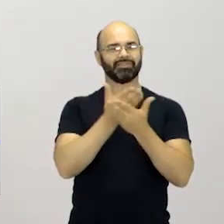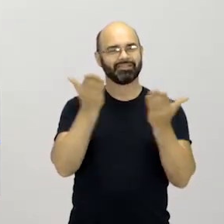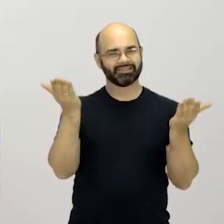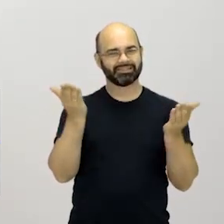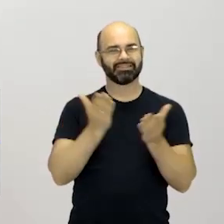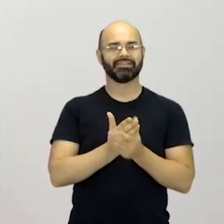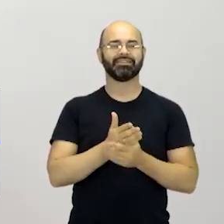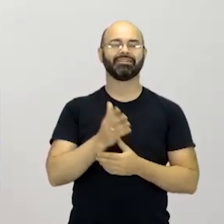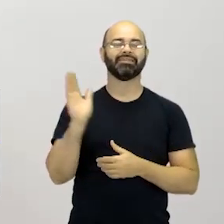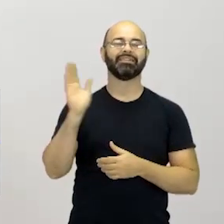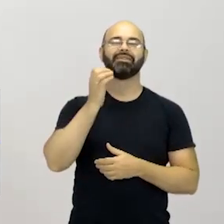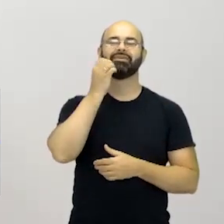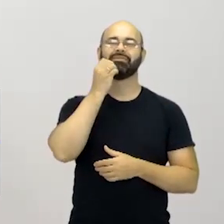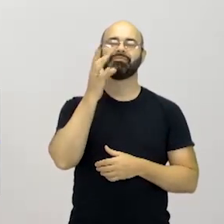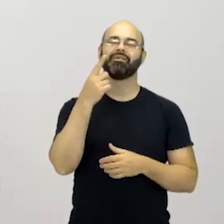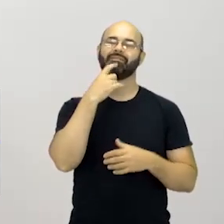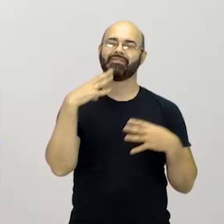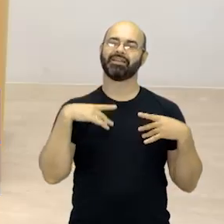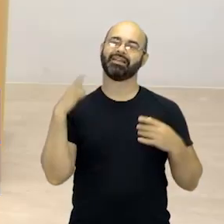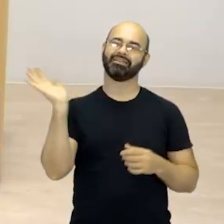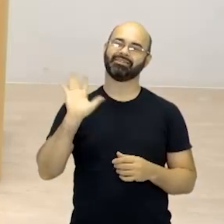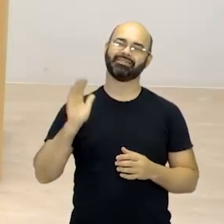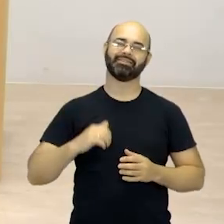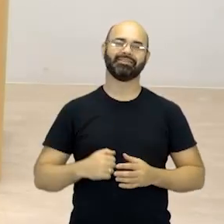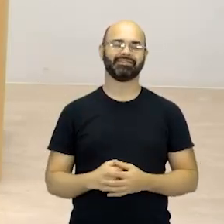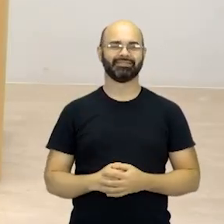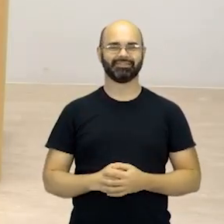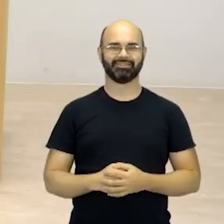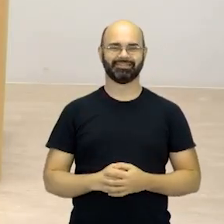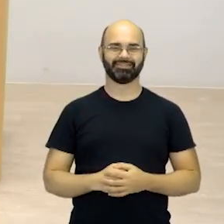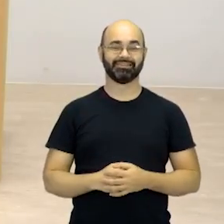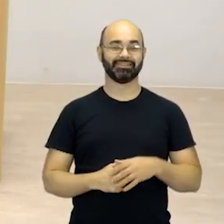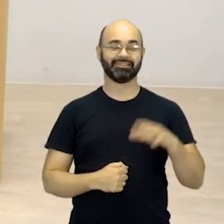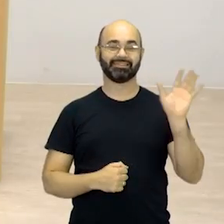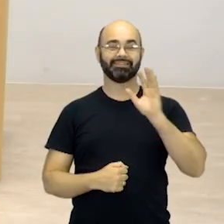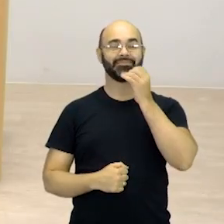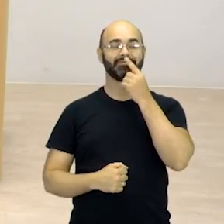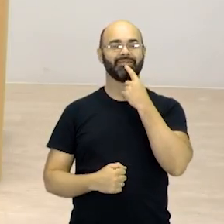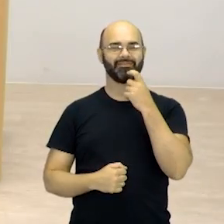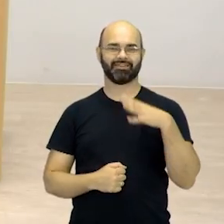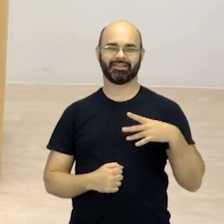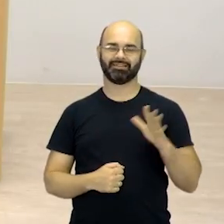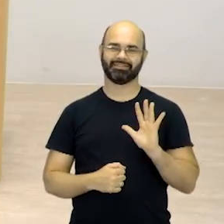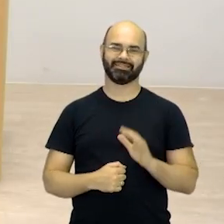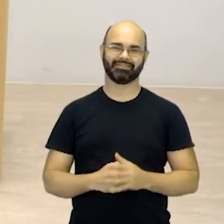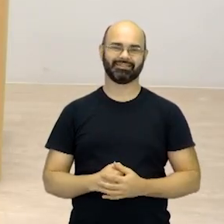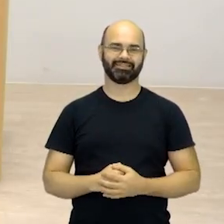queijo. Bom feriado para vocês. Tchau, tchau. Tchau, pessoal. Bom feriado.